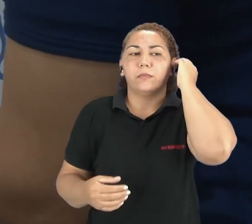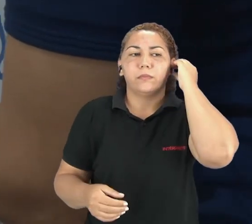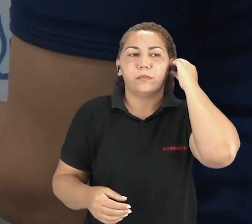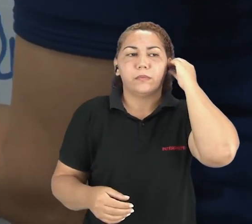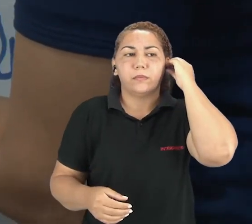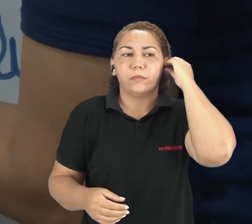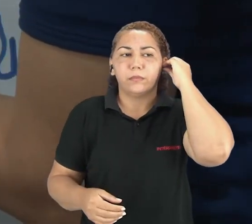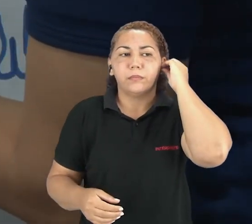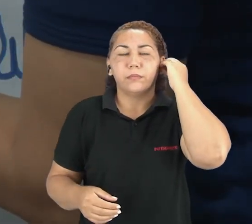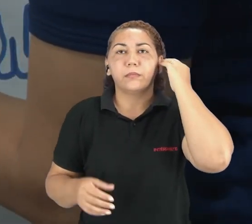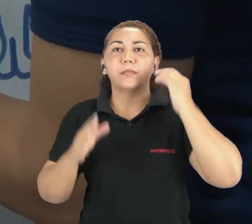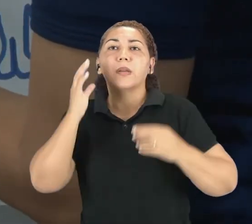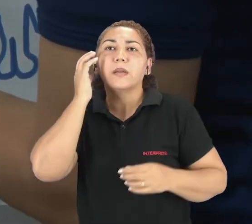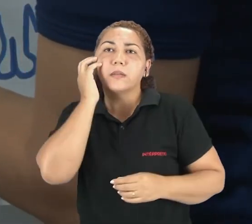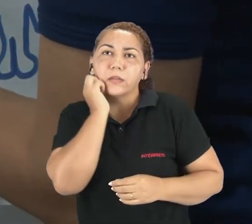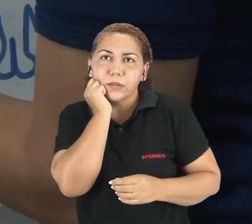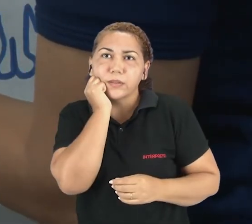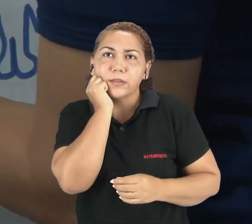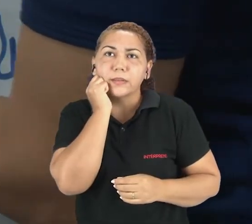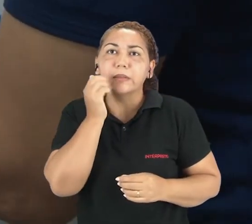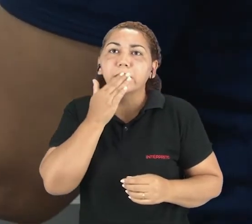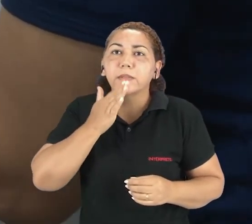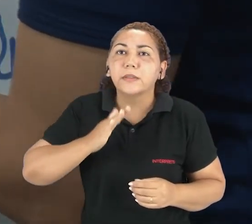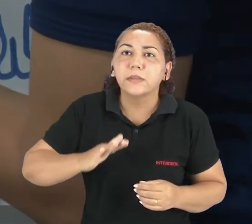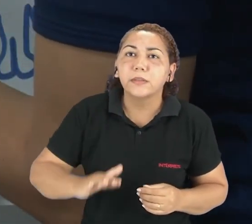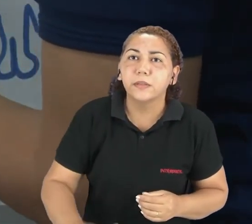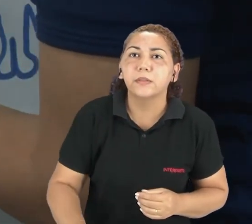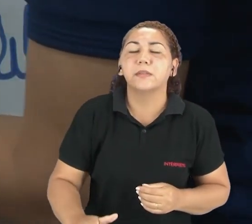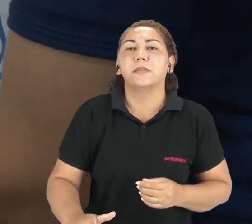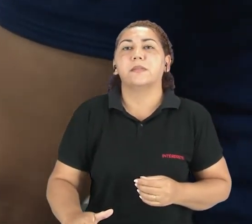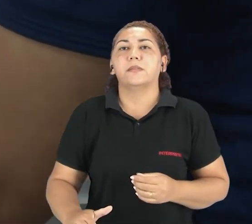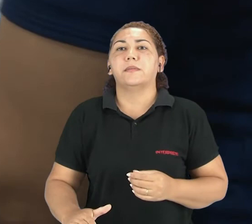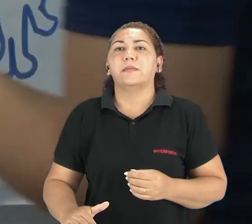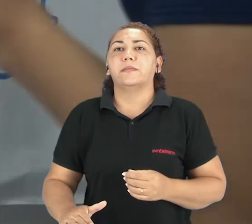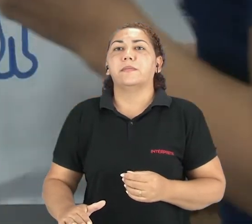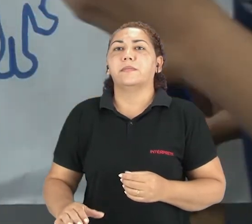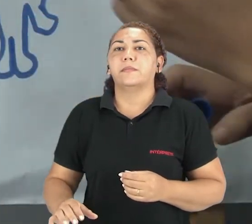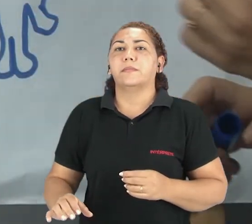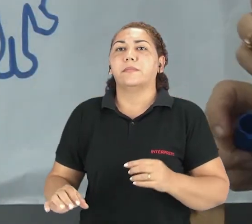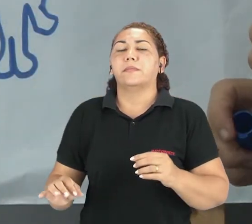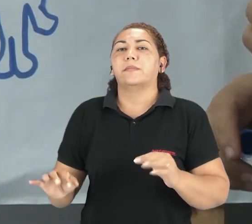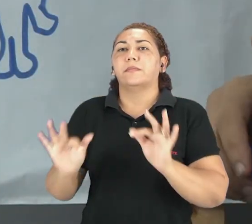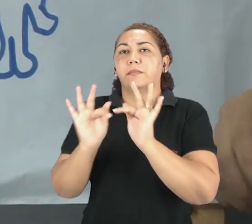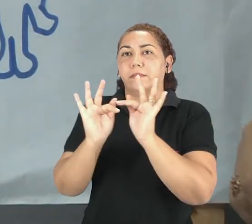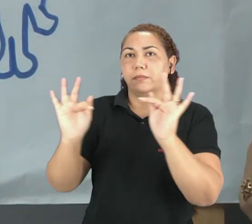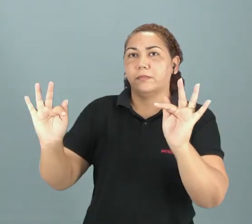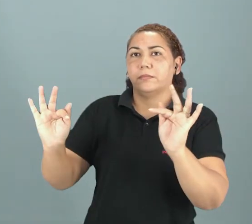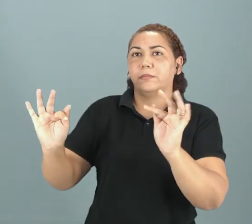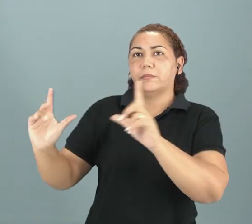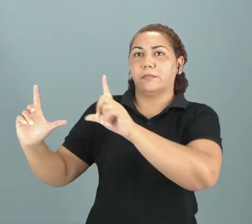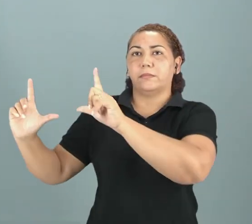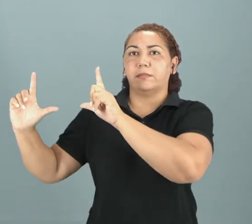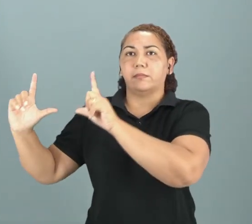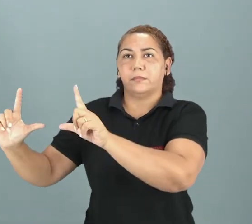Adotar criança. Ele colocou desse jeito aqui. Eu vou colocar assim a placa aí do